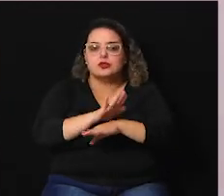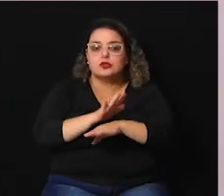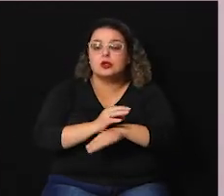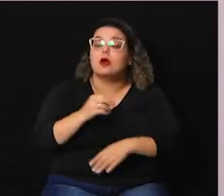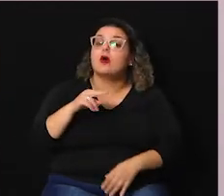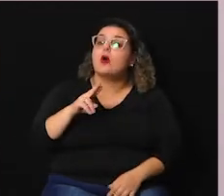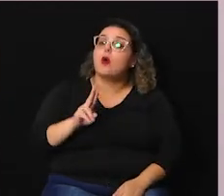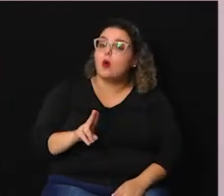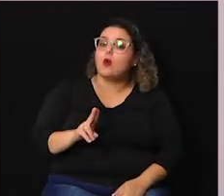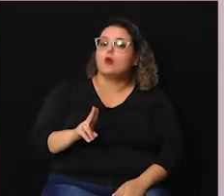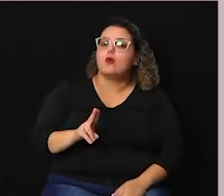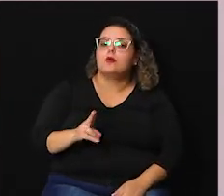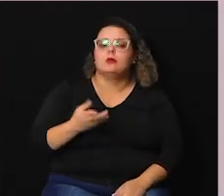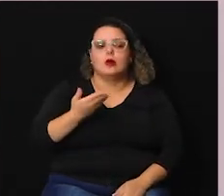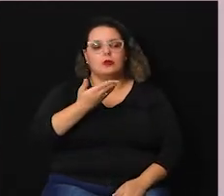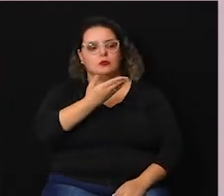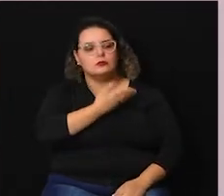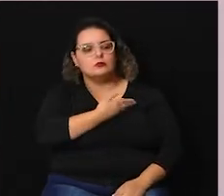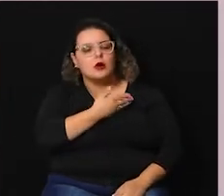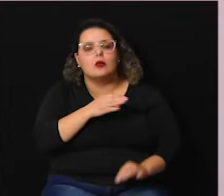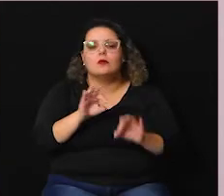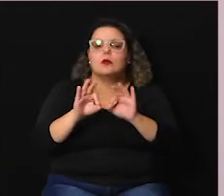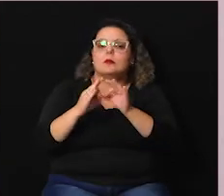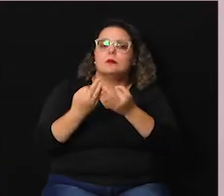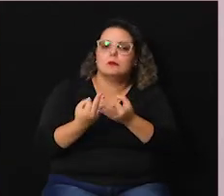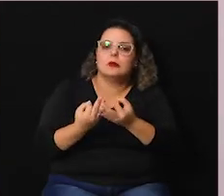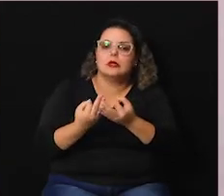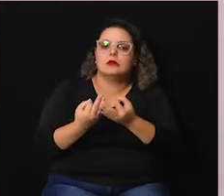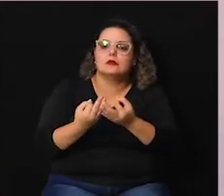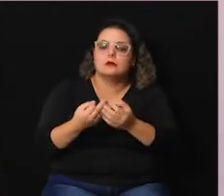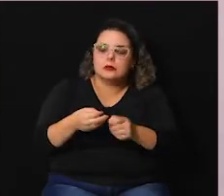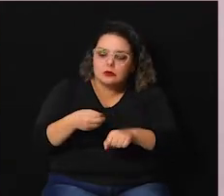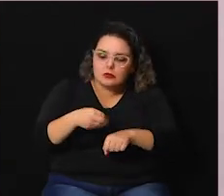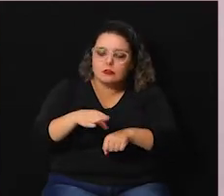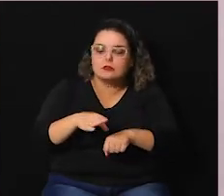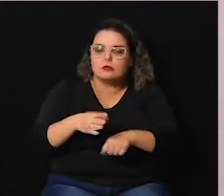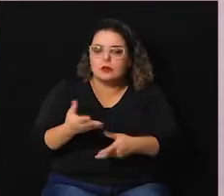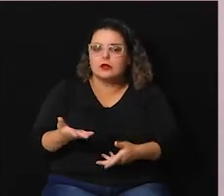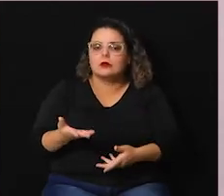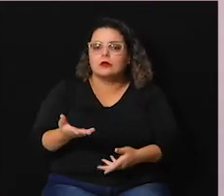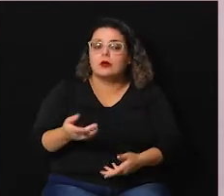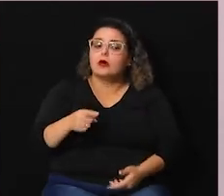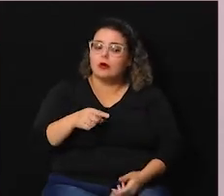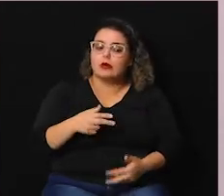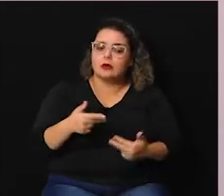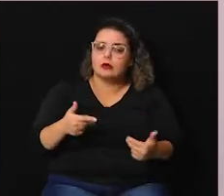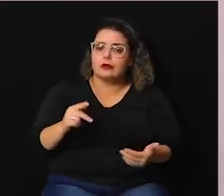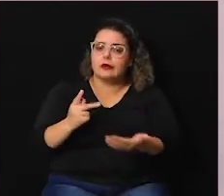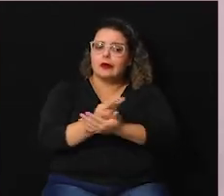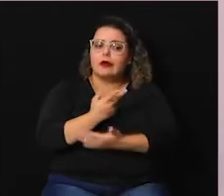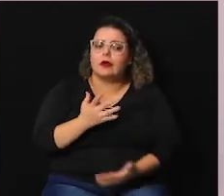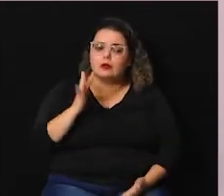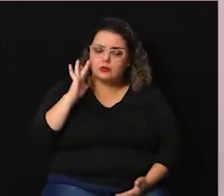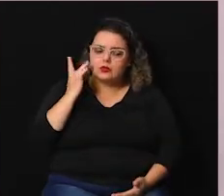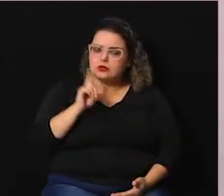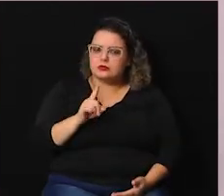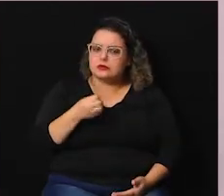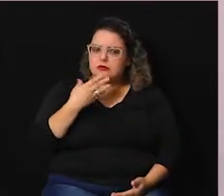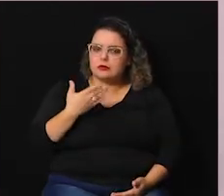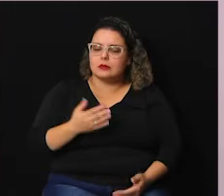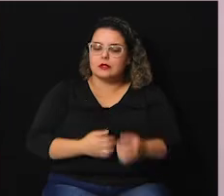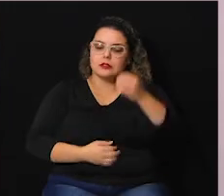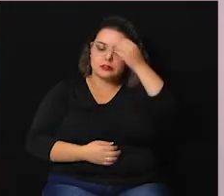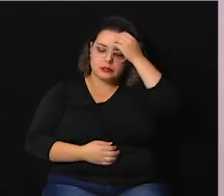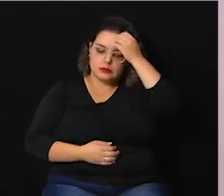ajuda ou algum amigo, algum familiar que dá aquele toque, olha, tem alguma coisa de errado, eu estou achando que você não está